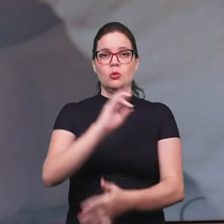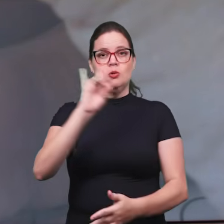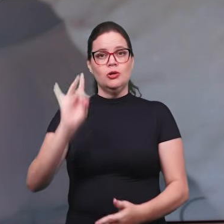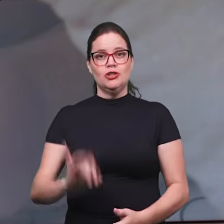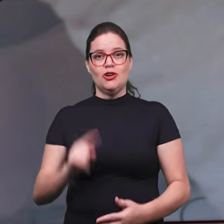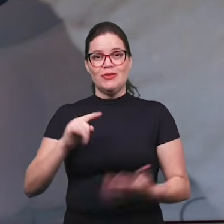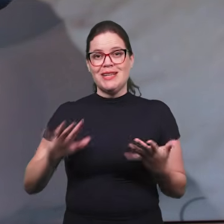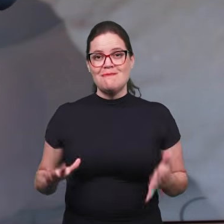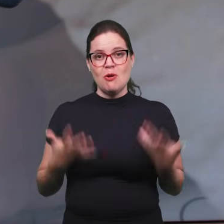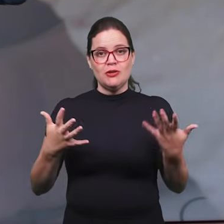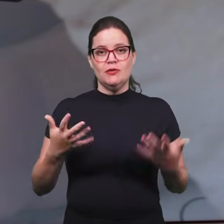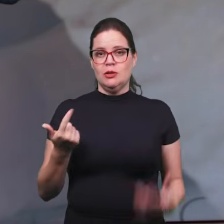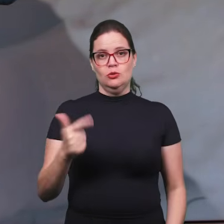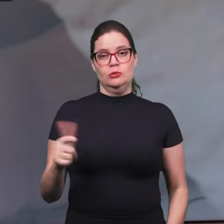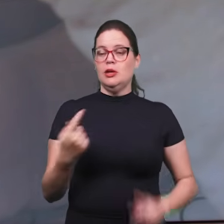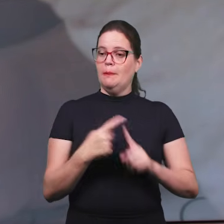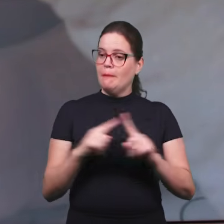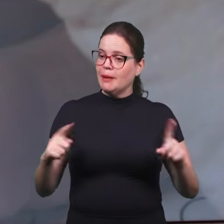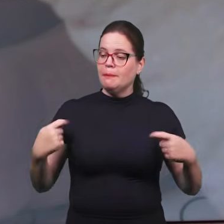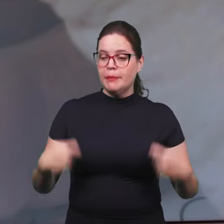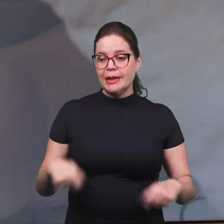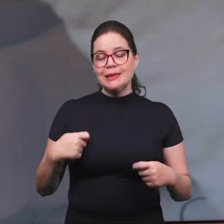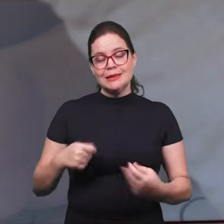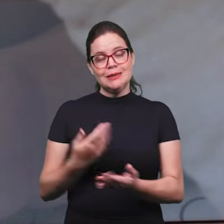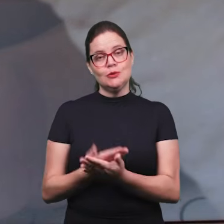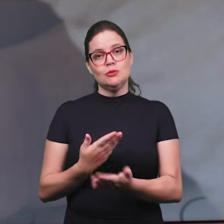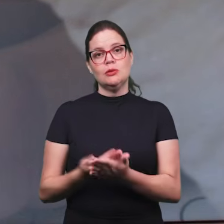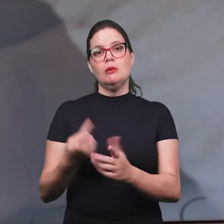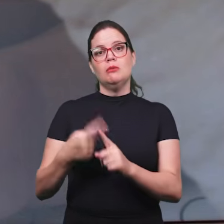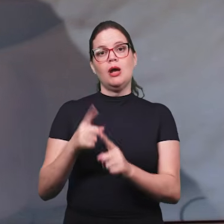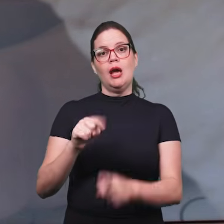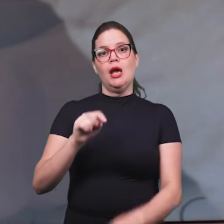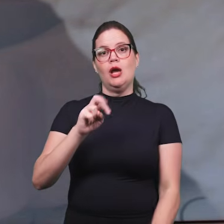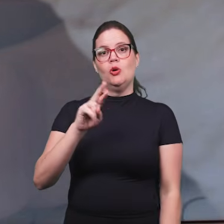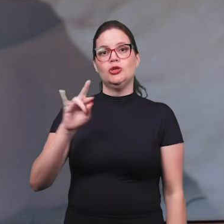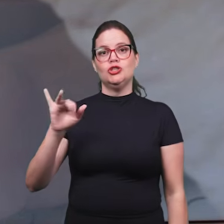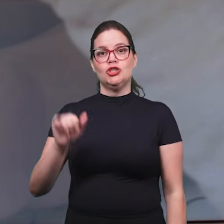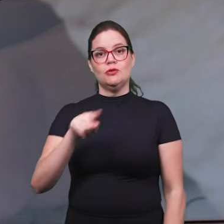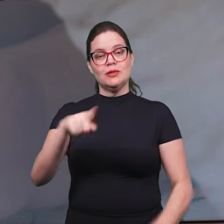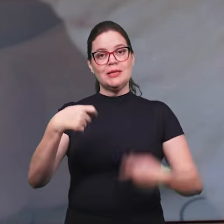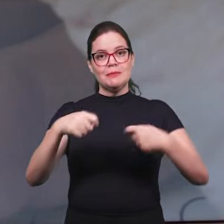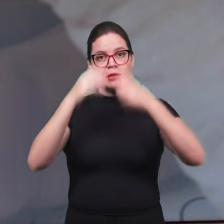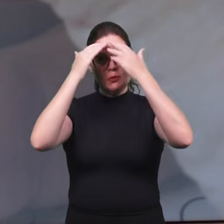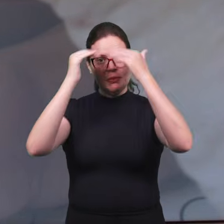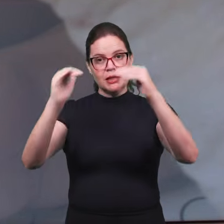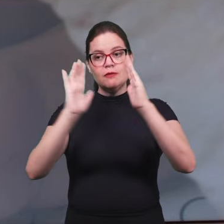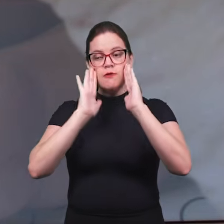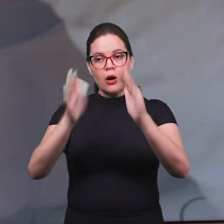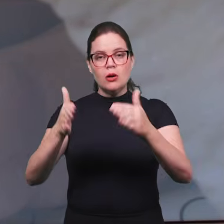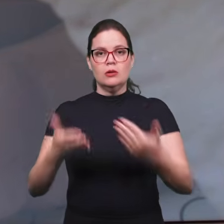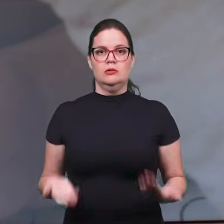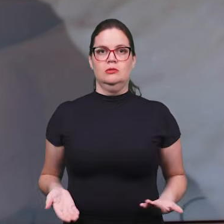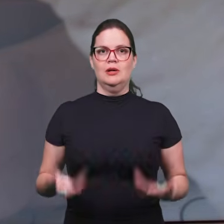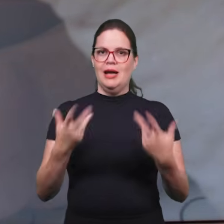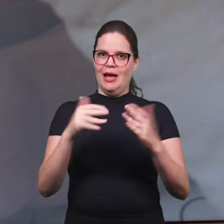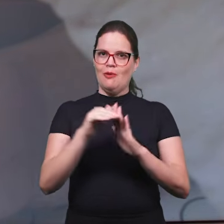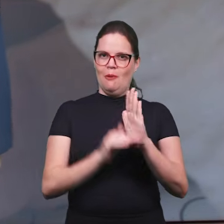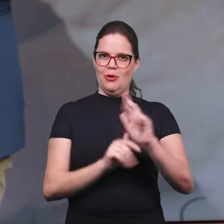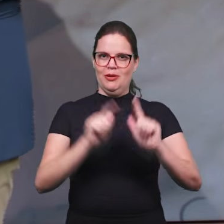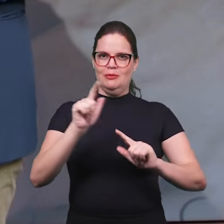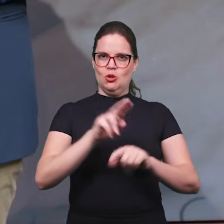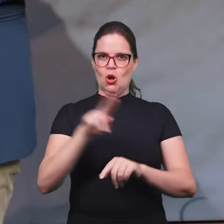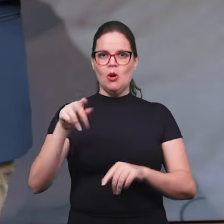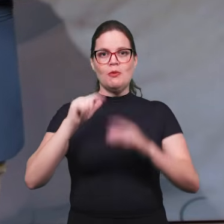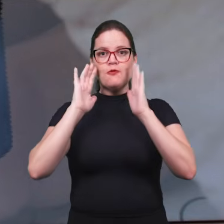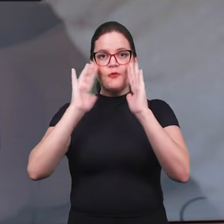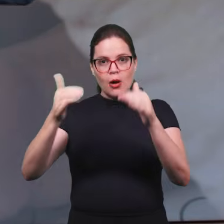dias que você não vai estar com aquela motivação para estudar, mas já é uma rotina. Você tem disciplina, você tem foco nos concursos,